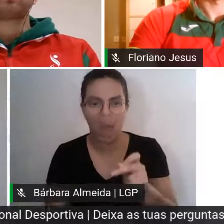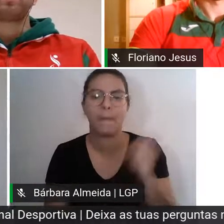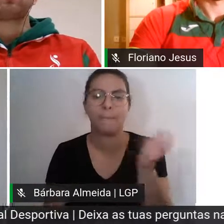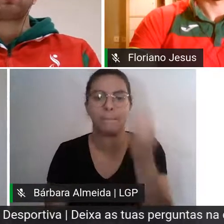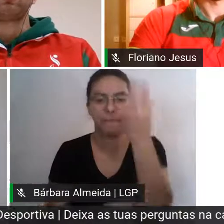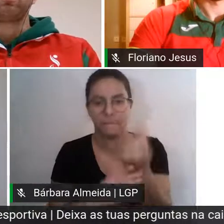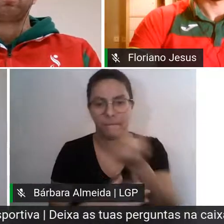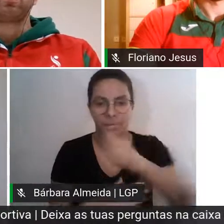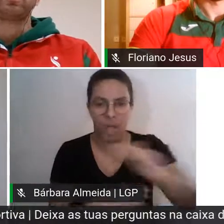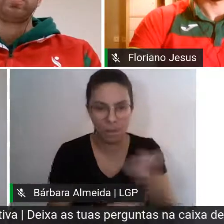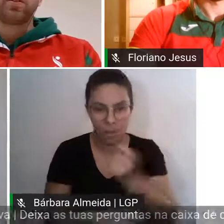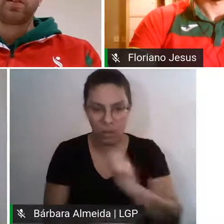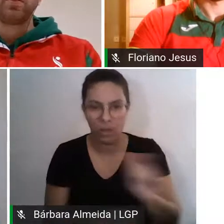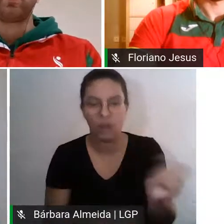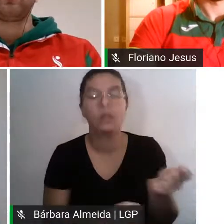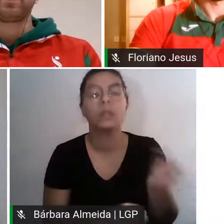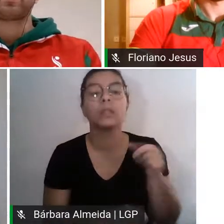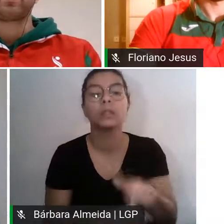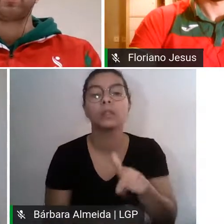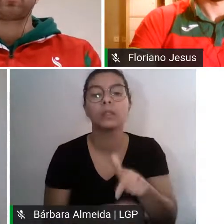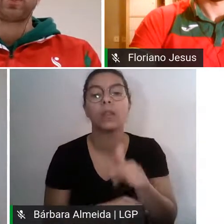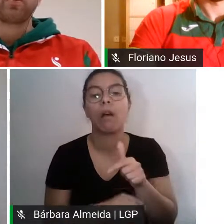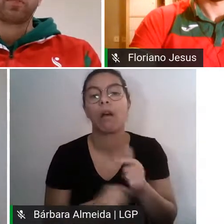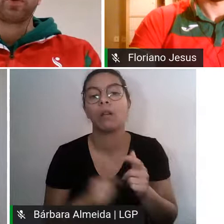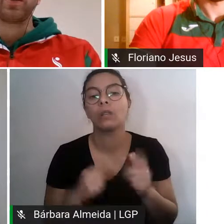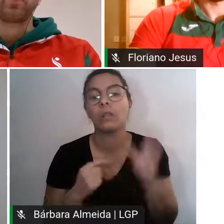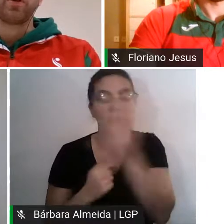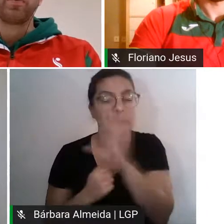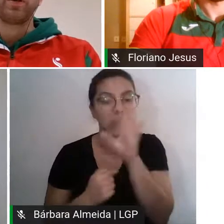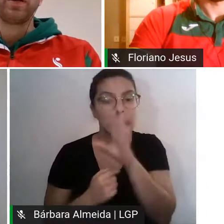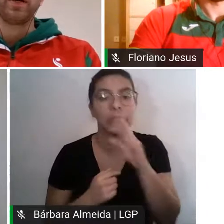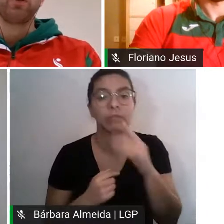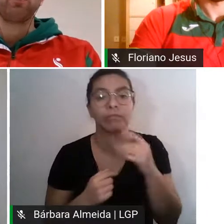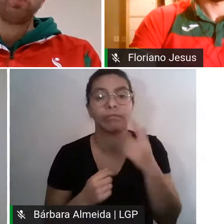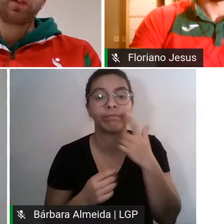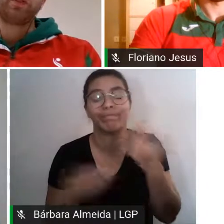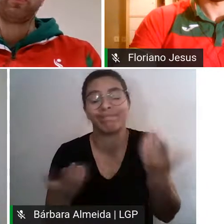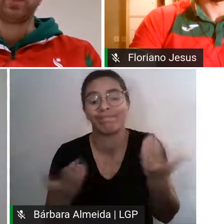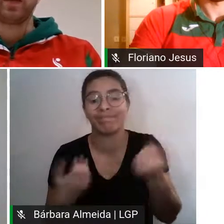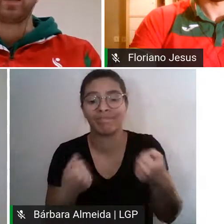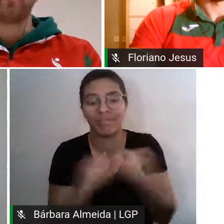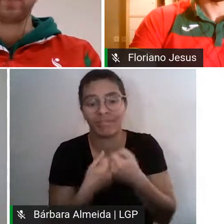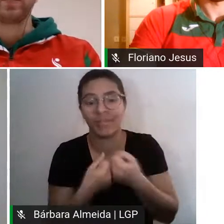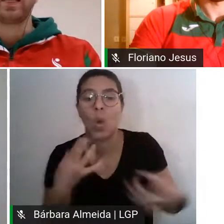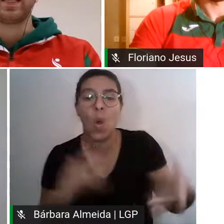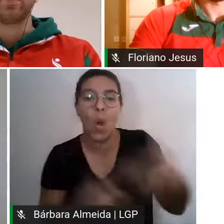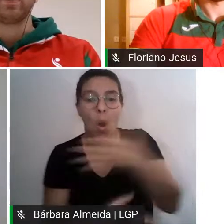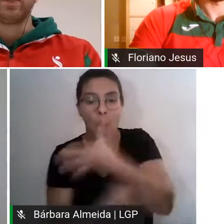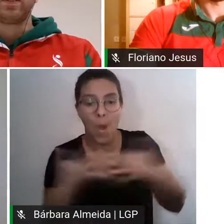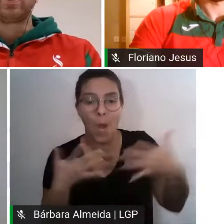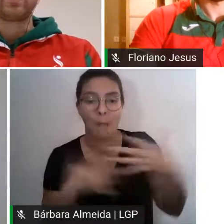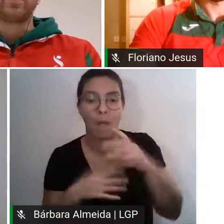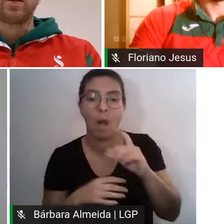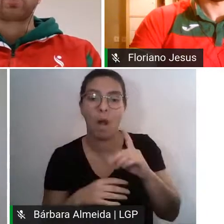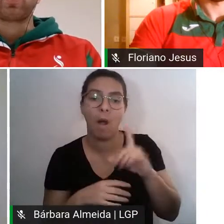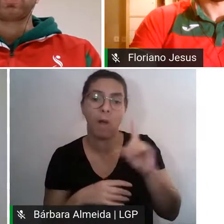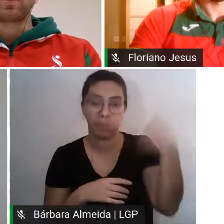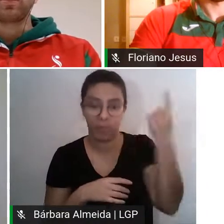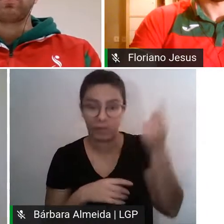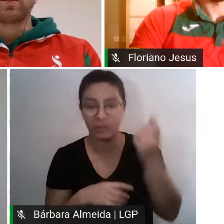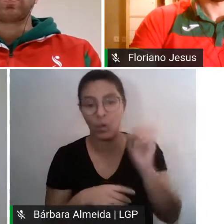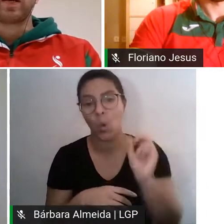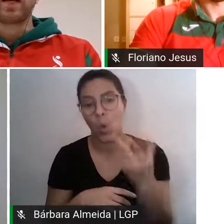badminton. Neste momento, se tivesse decorrido o Campeonato da Europa em outubro, que foi adiado, já